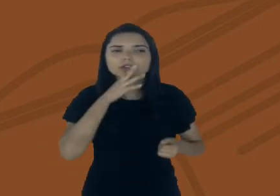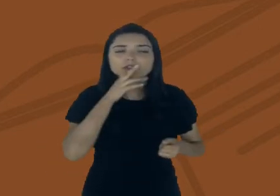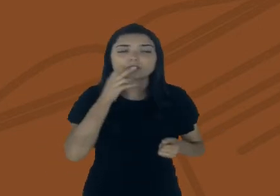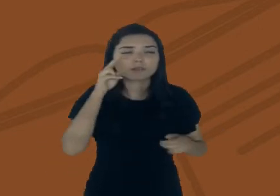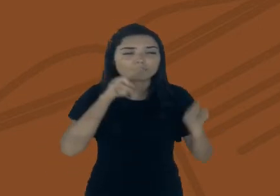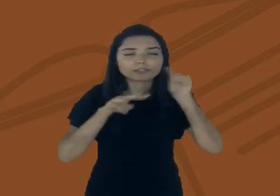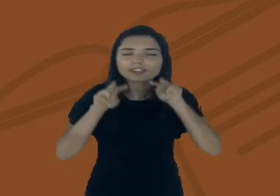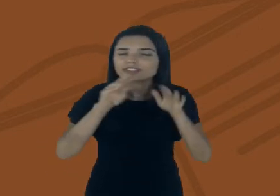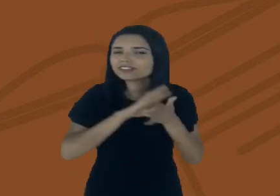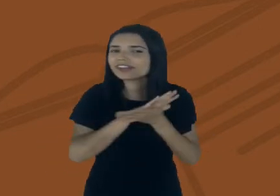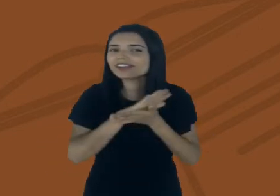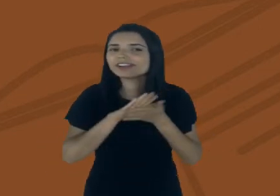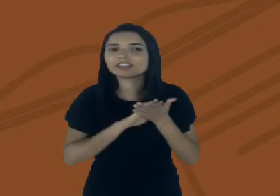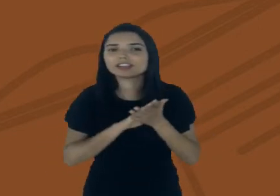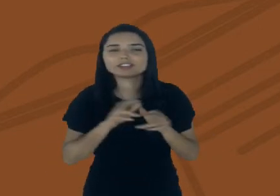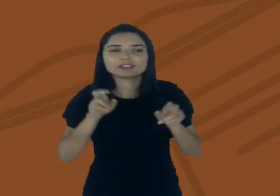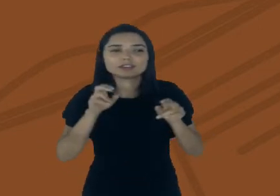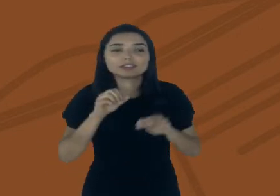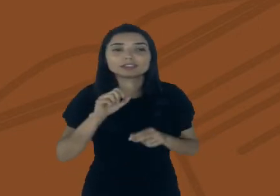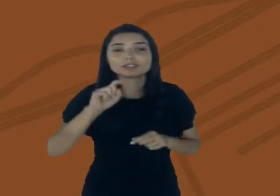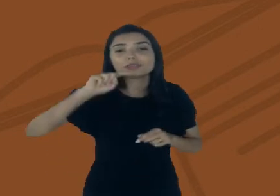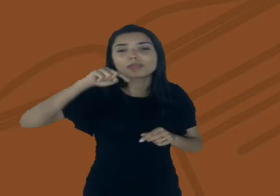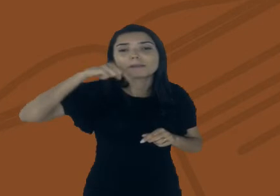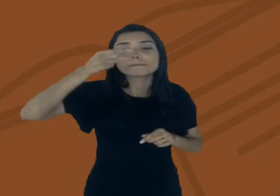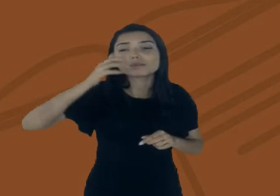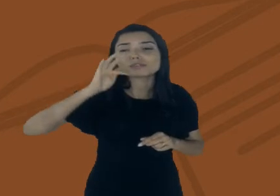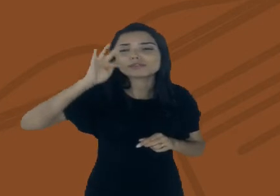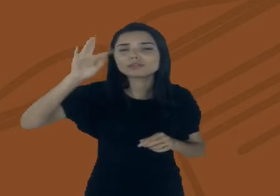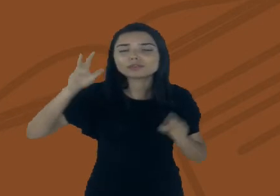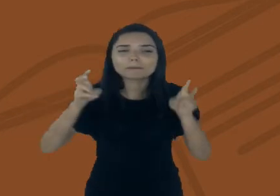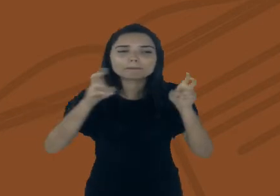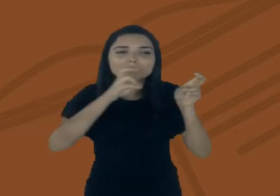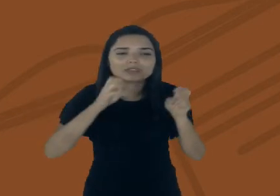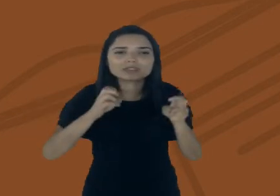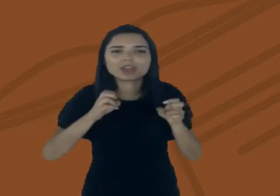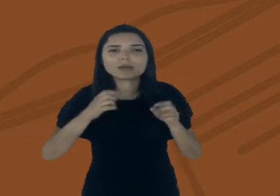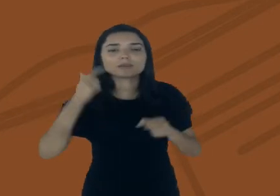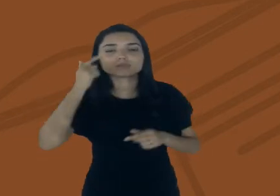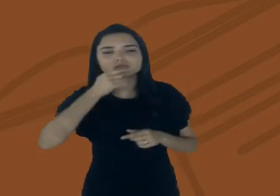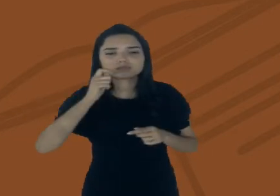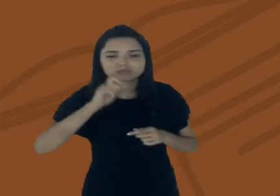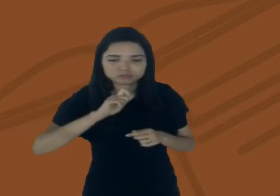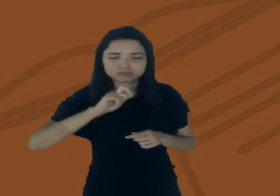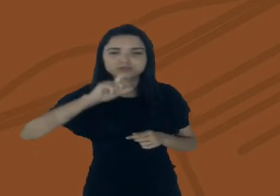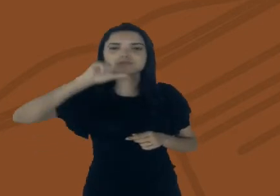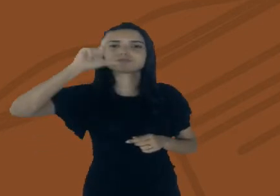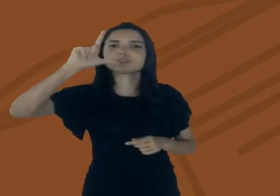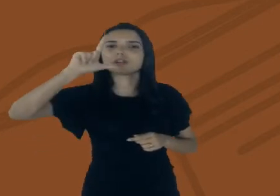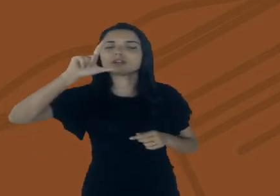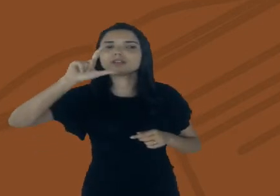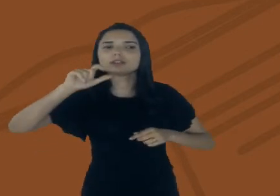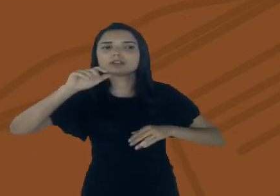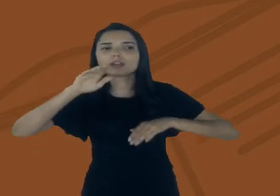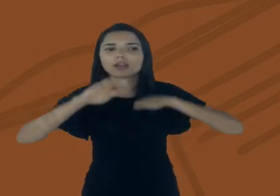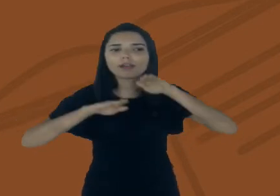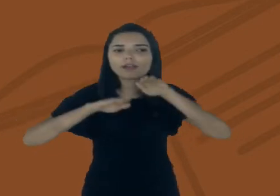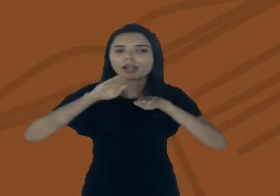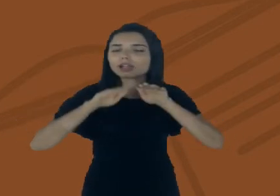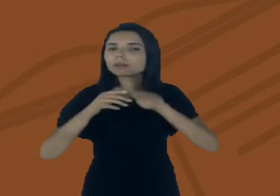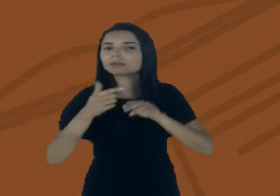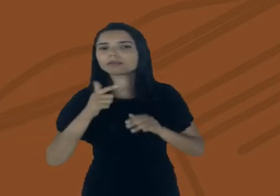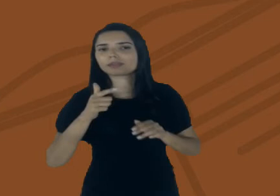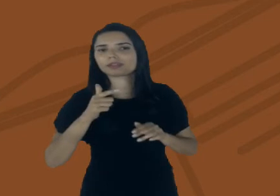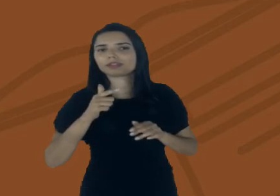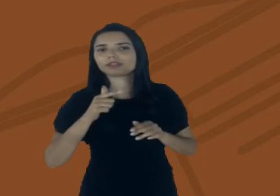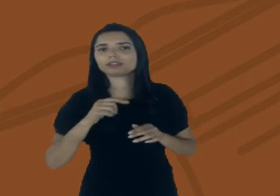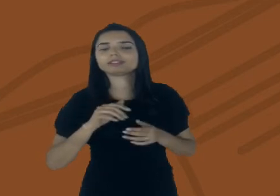vendo, certo? Então, quando a gente vem perceber é quando as taxas já estão totalmente altas, certo? Quando já está tudo em desequilíbrio. Então, mais atenção em relação a